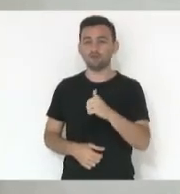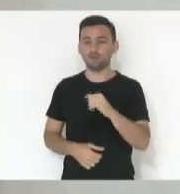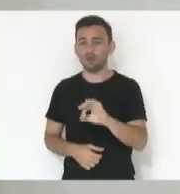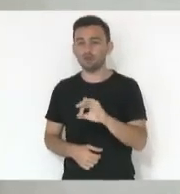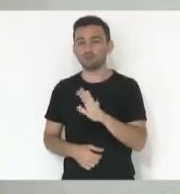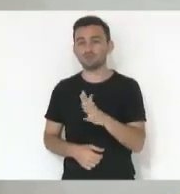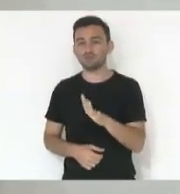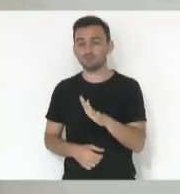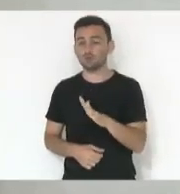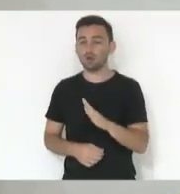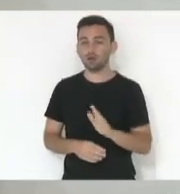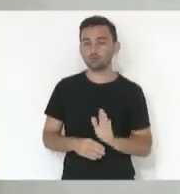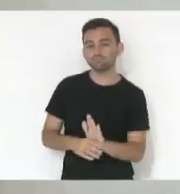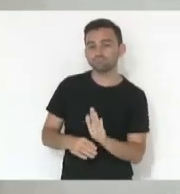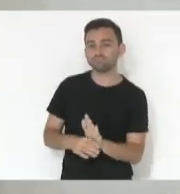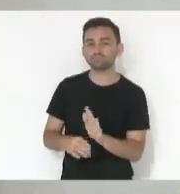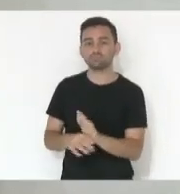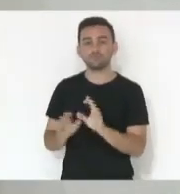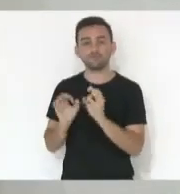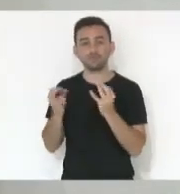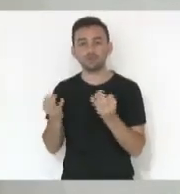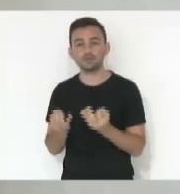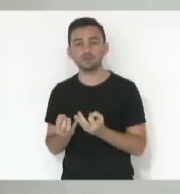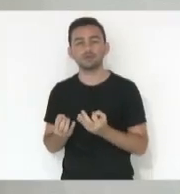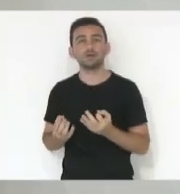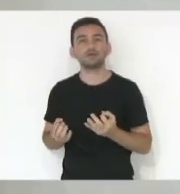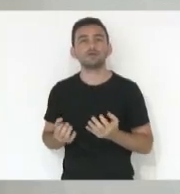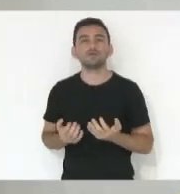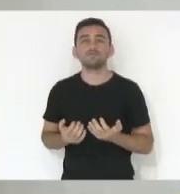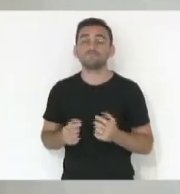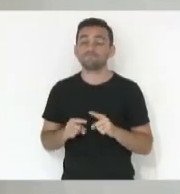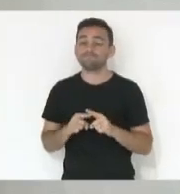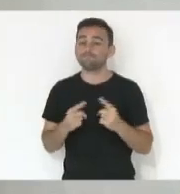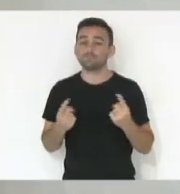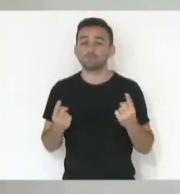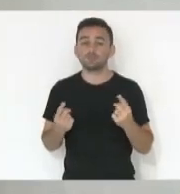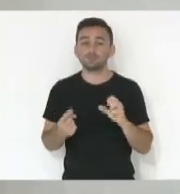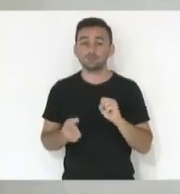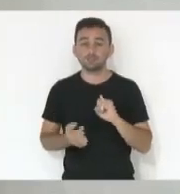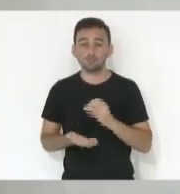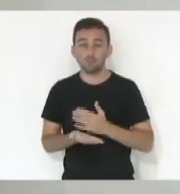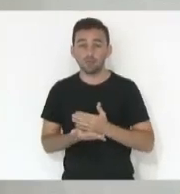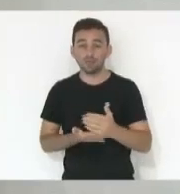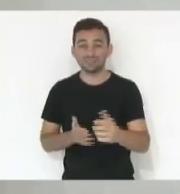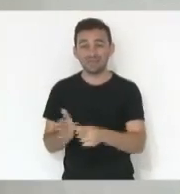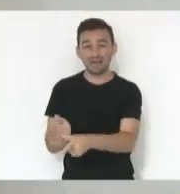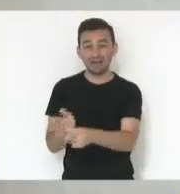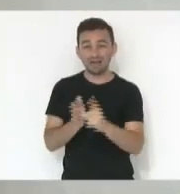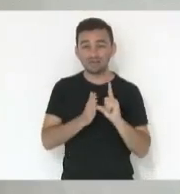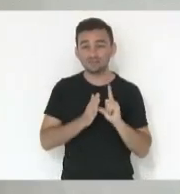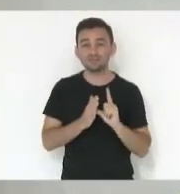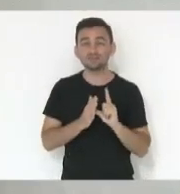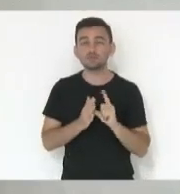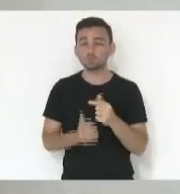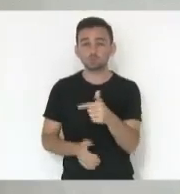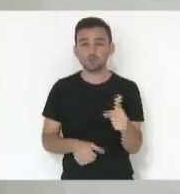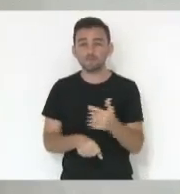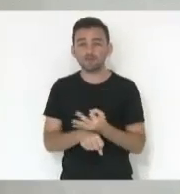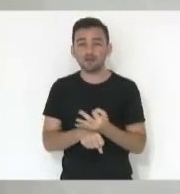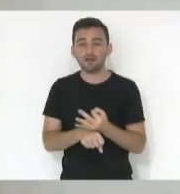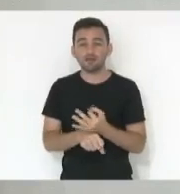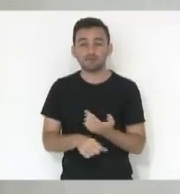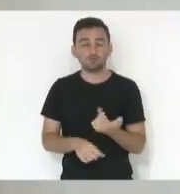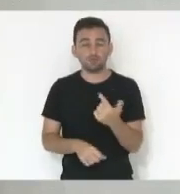a auxiliar nas atividades da família. Pois bem, se começa a trabalhar tão cedo, não tem feriado, não tem